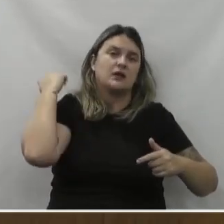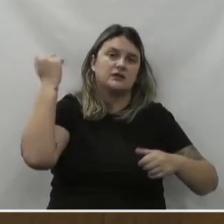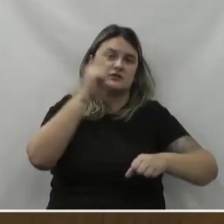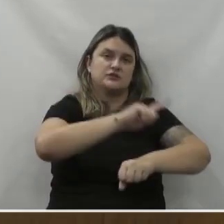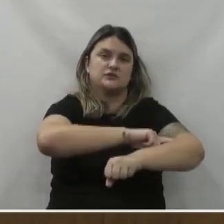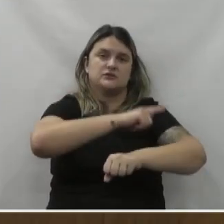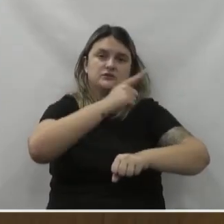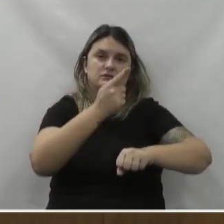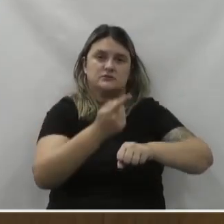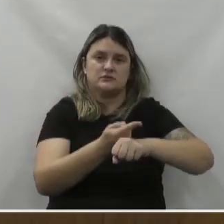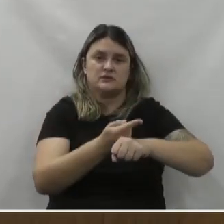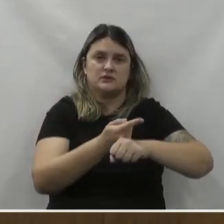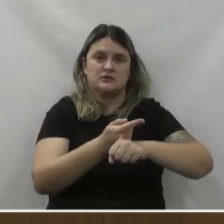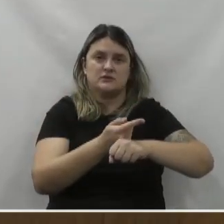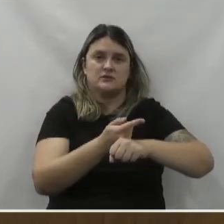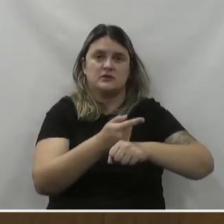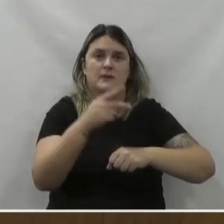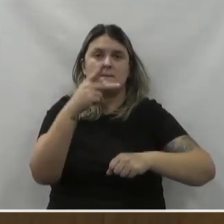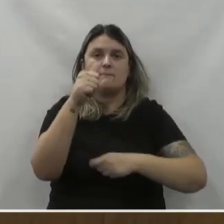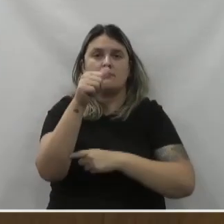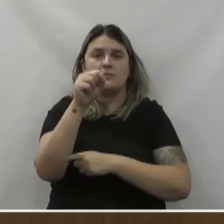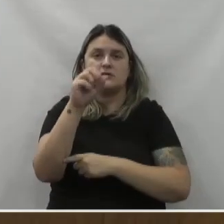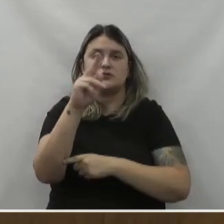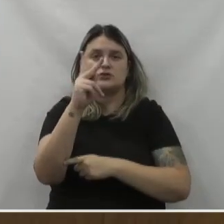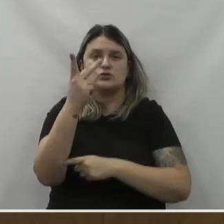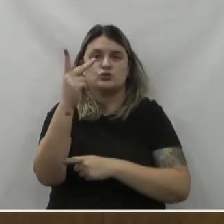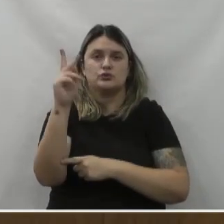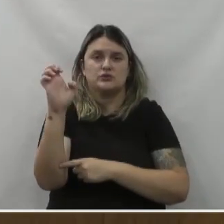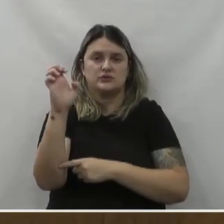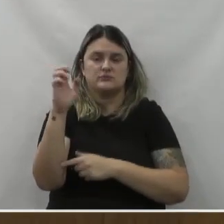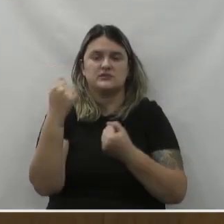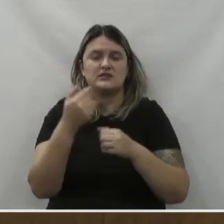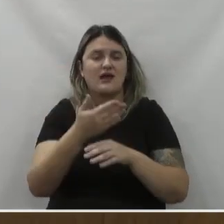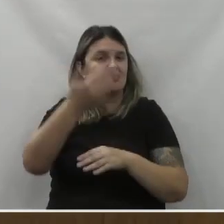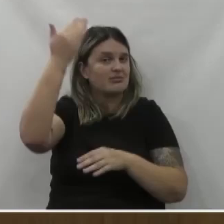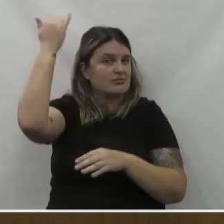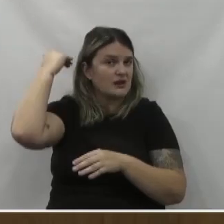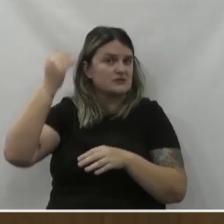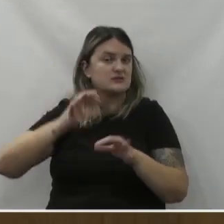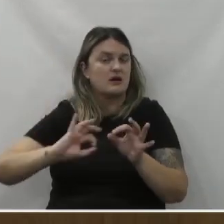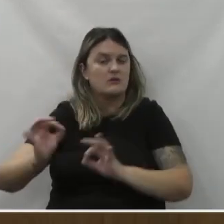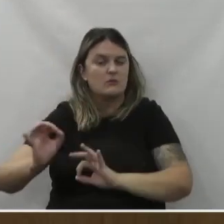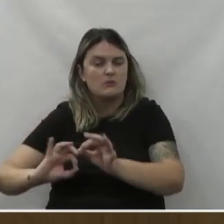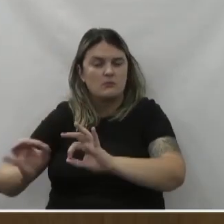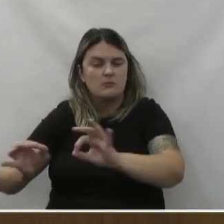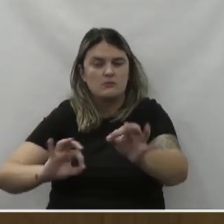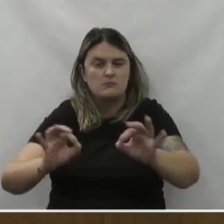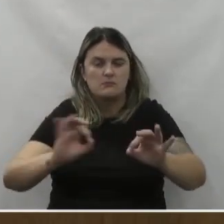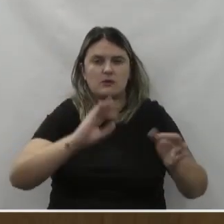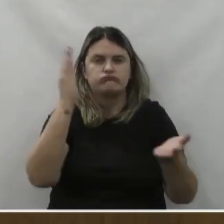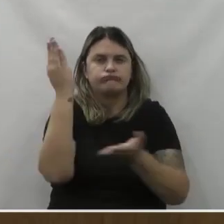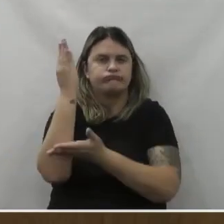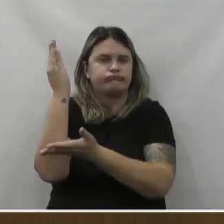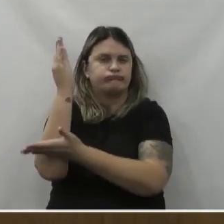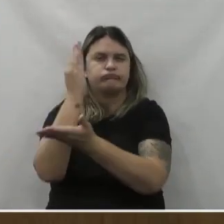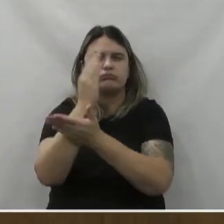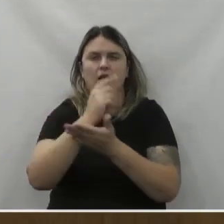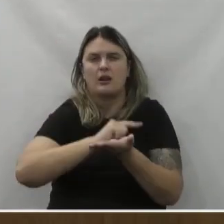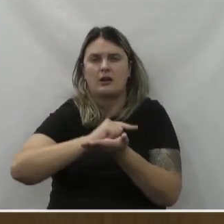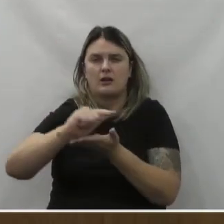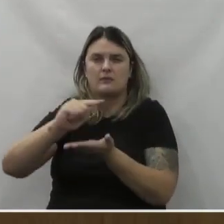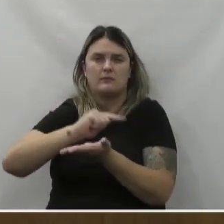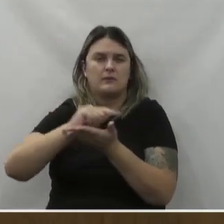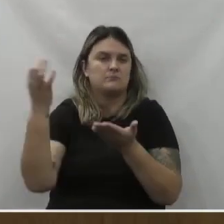de Esportes Israel Pastucci e do campo conhecido popularmente como Campo da Dona Maria,